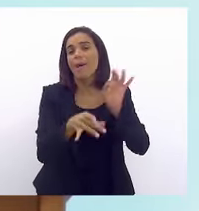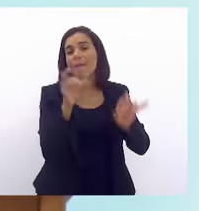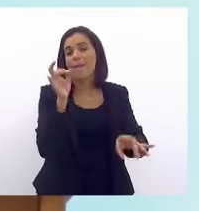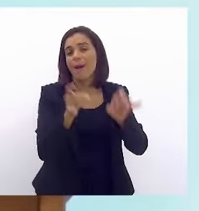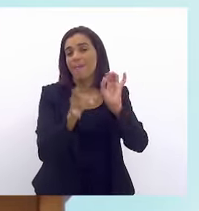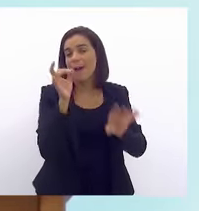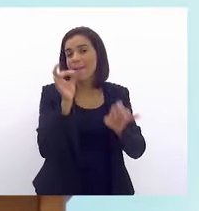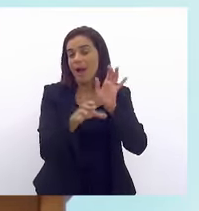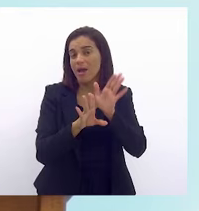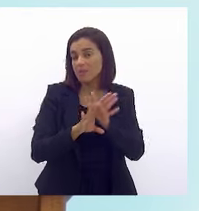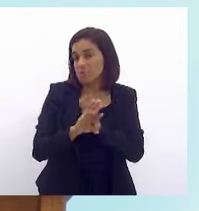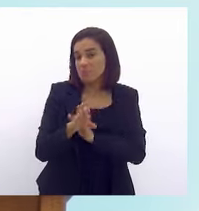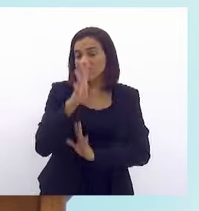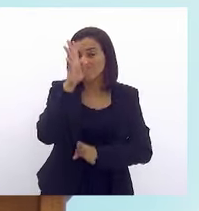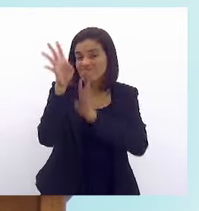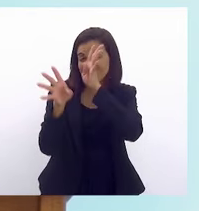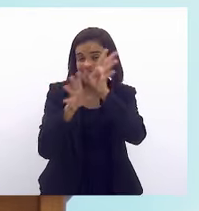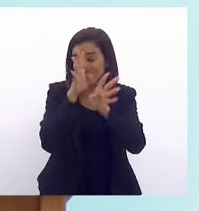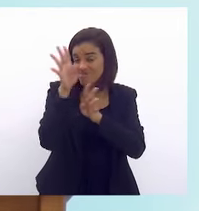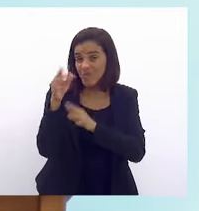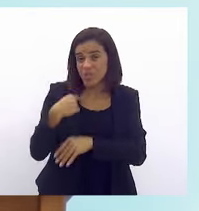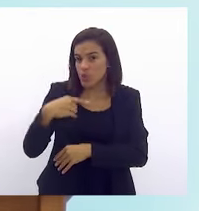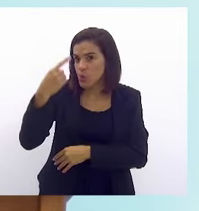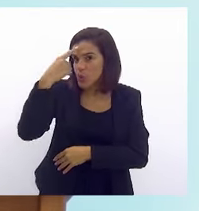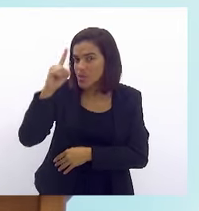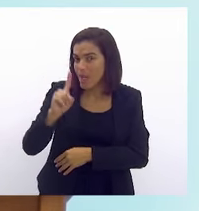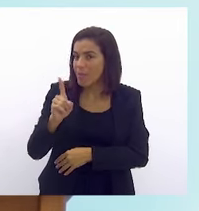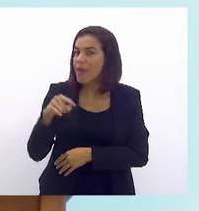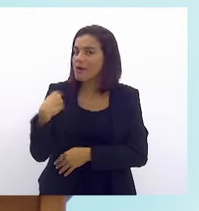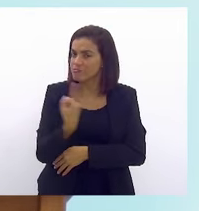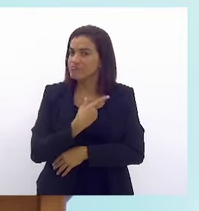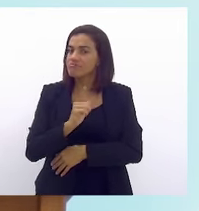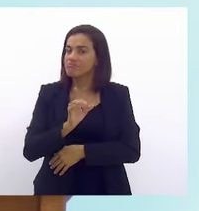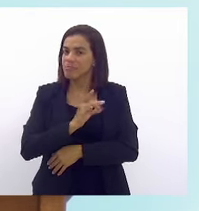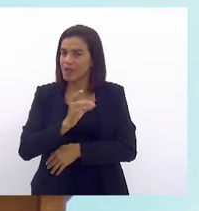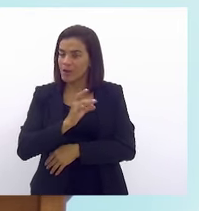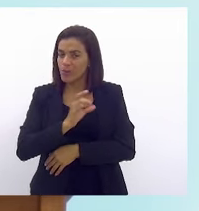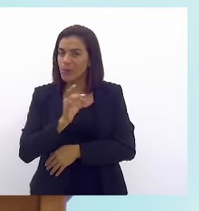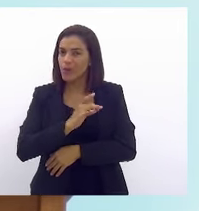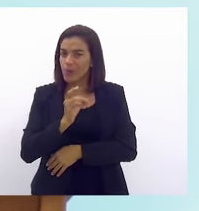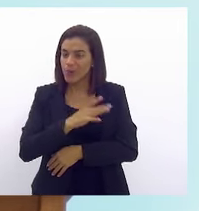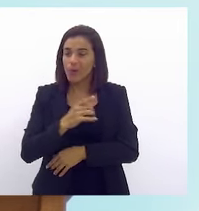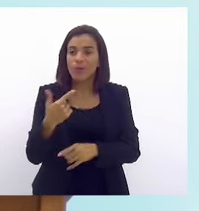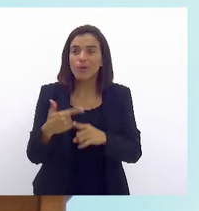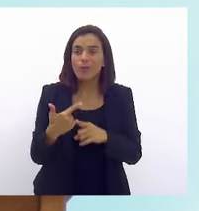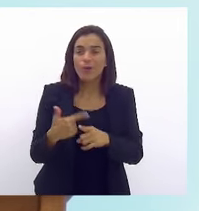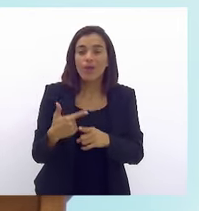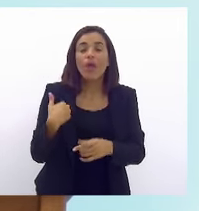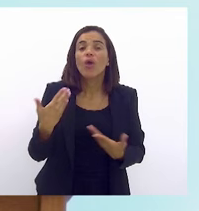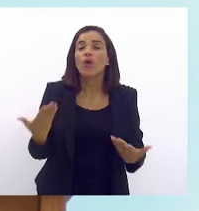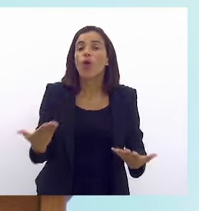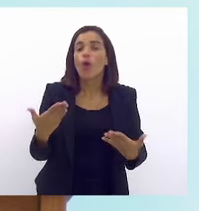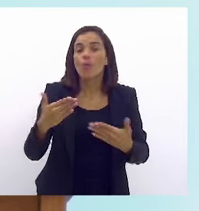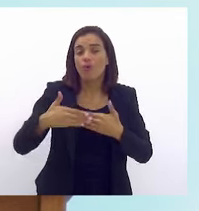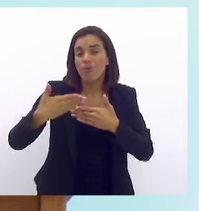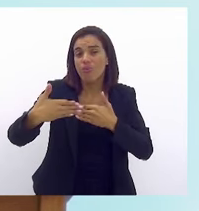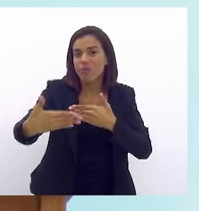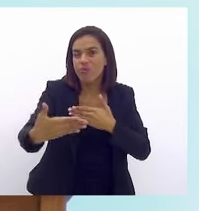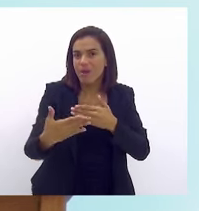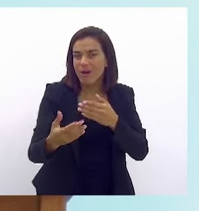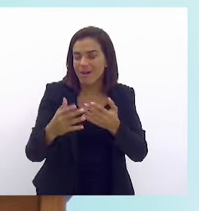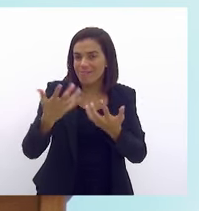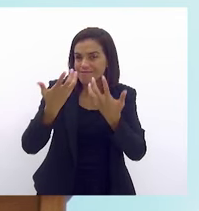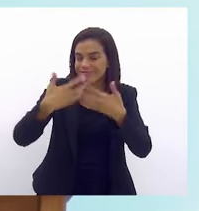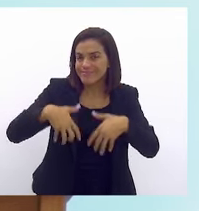no esquidor. Então, a gente não sabe, a gente tem medo, porque a gente não sabe qual será esse efeito no